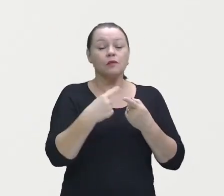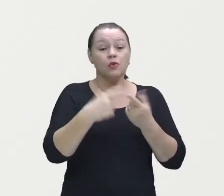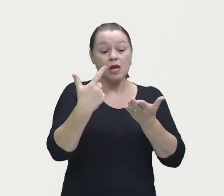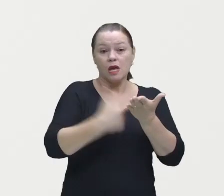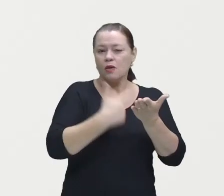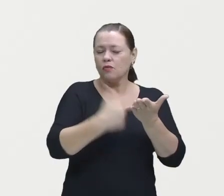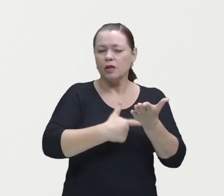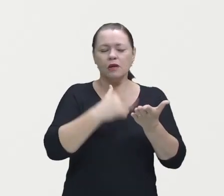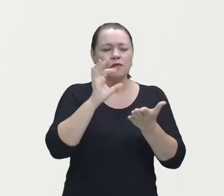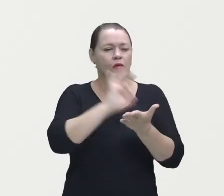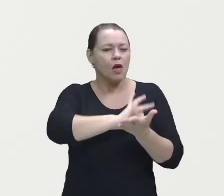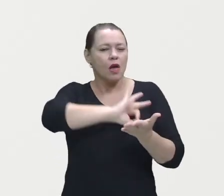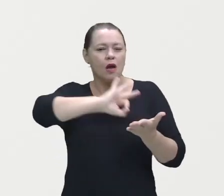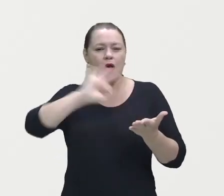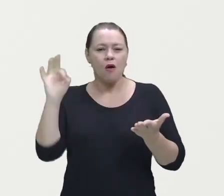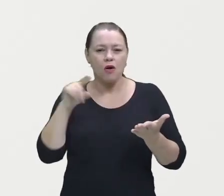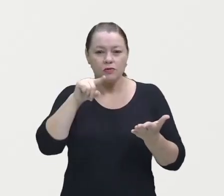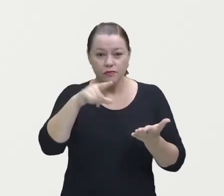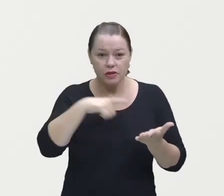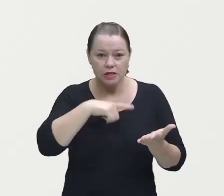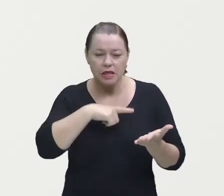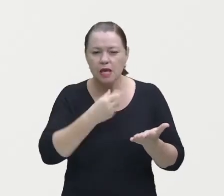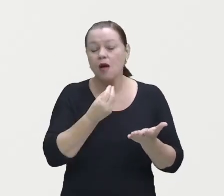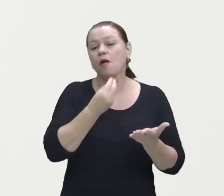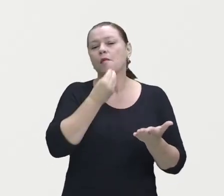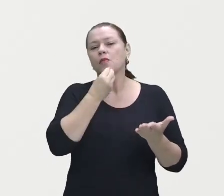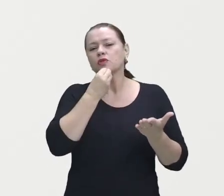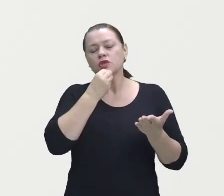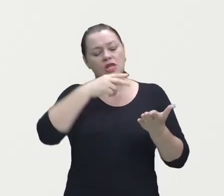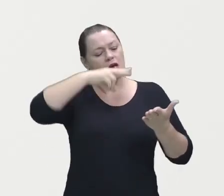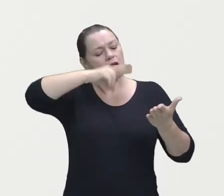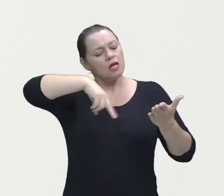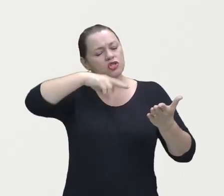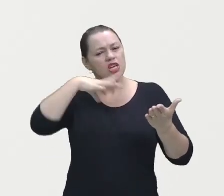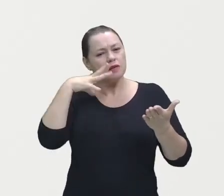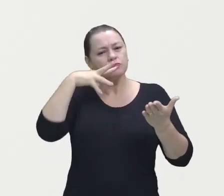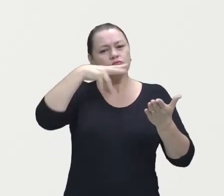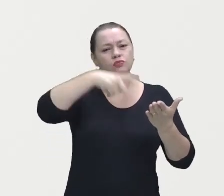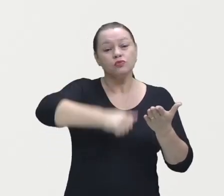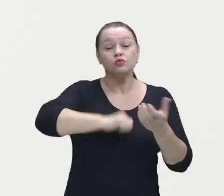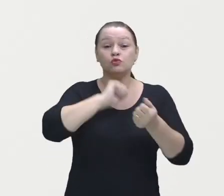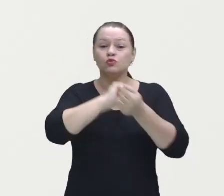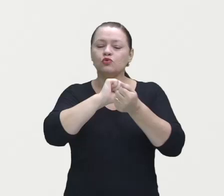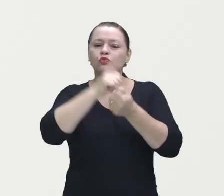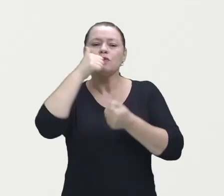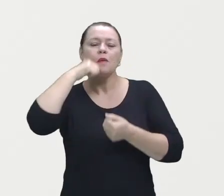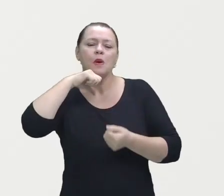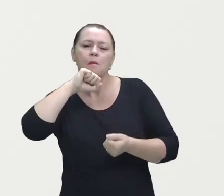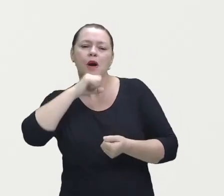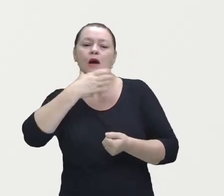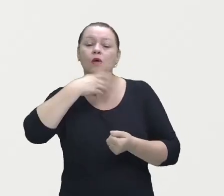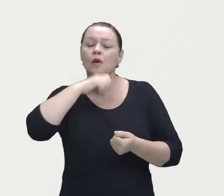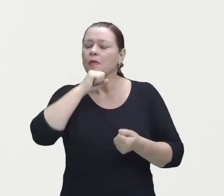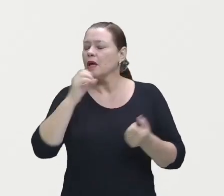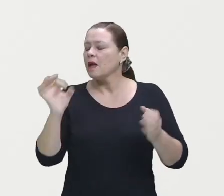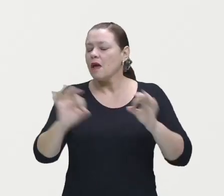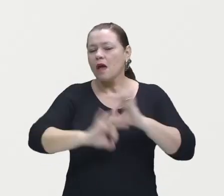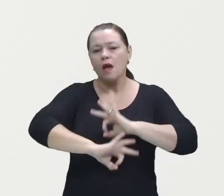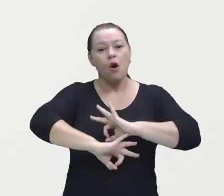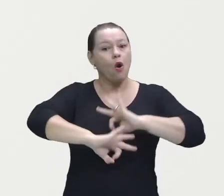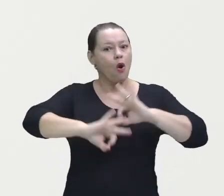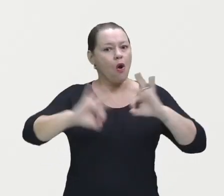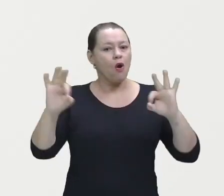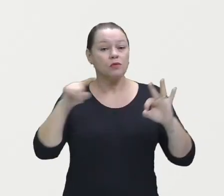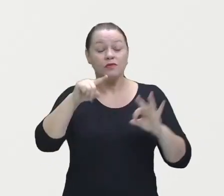bacana também. Se você tiver a oportunidade de ler junto com o papai e com a mamãe, é sensacional. Você vai